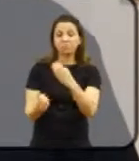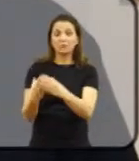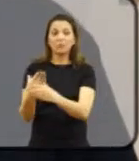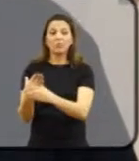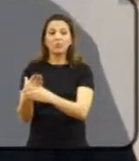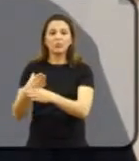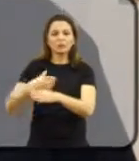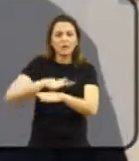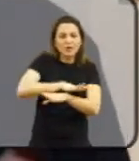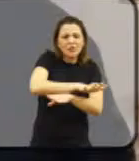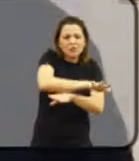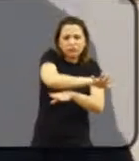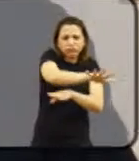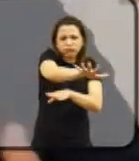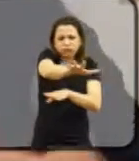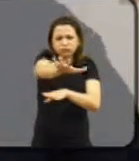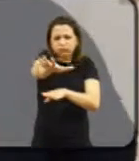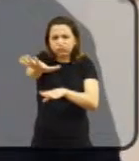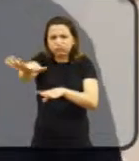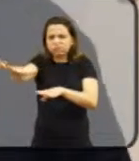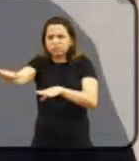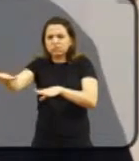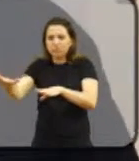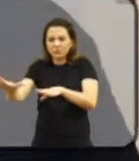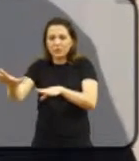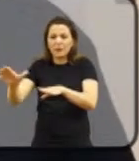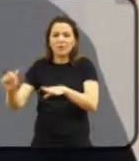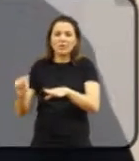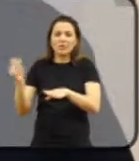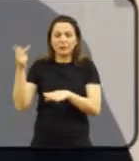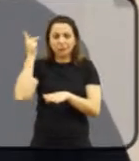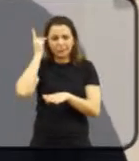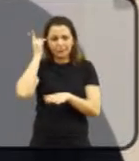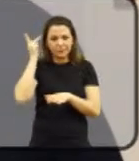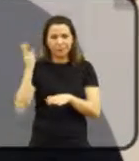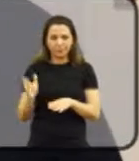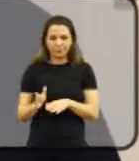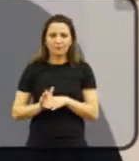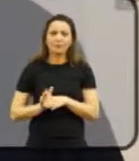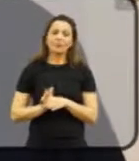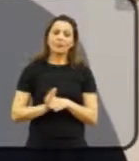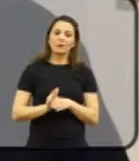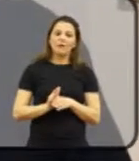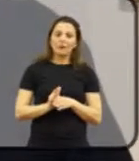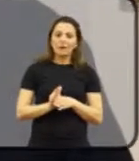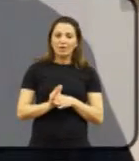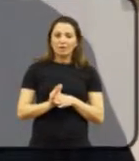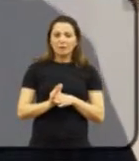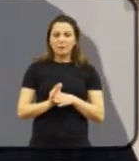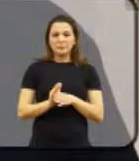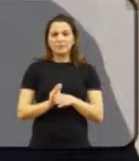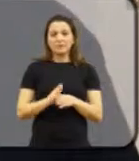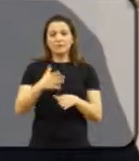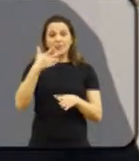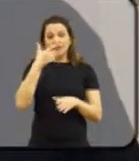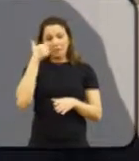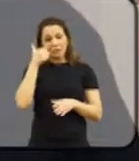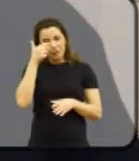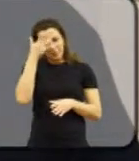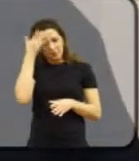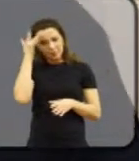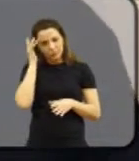aprendizado de moda para a nossa região central do estado de São Paulo. E essas moças também podem se tornar multiplicadoras?